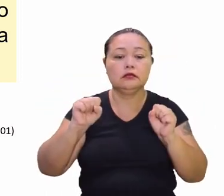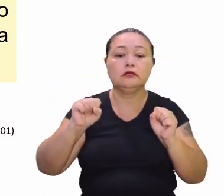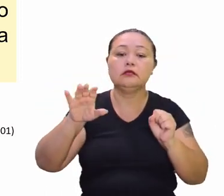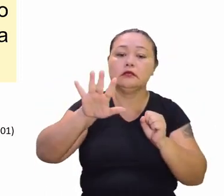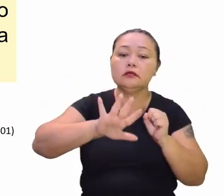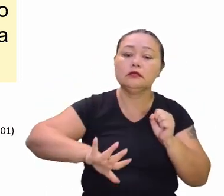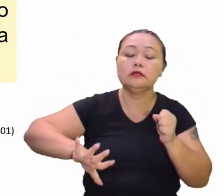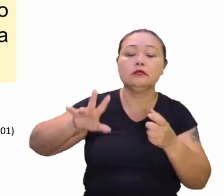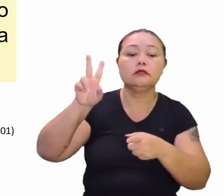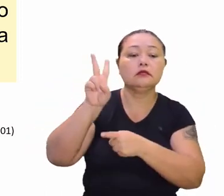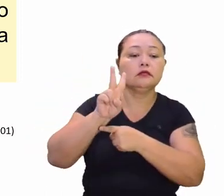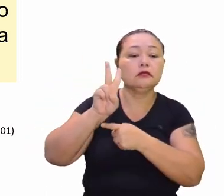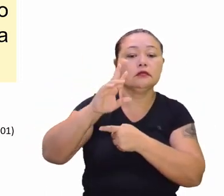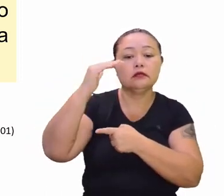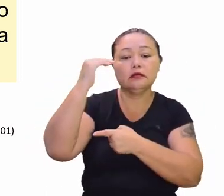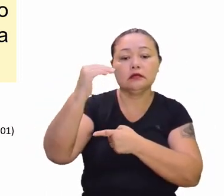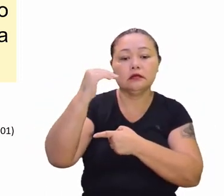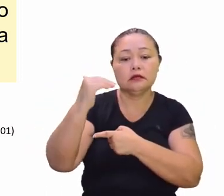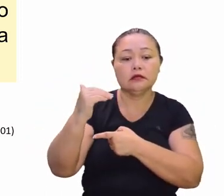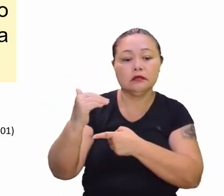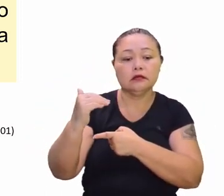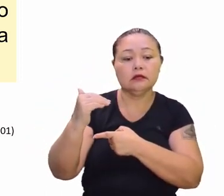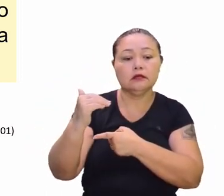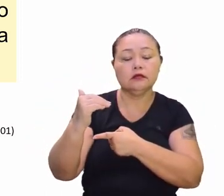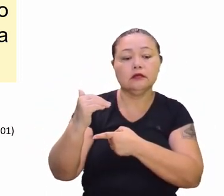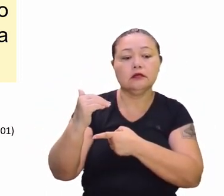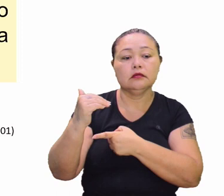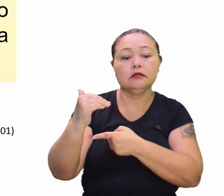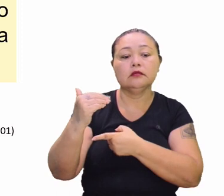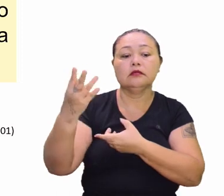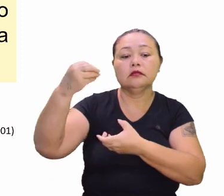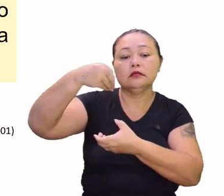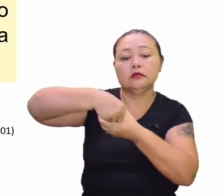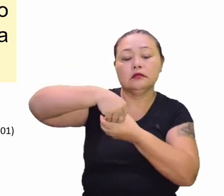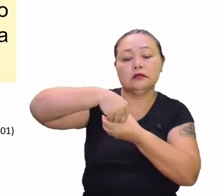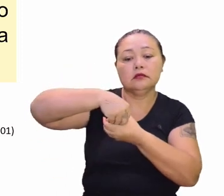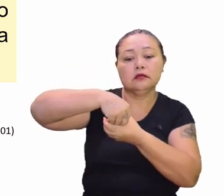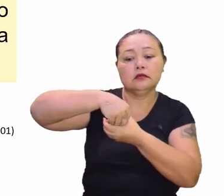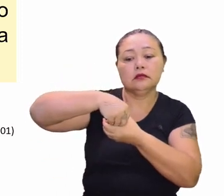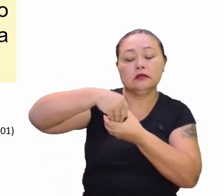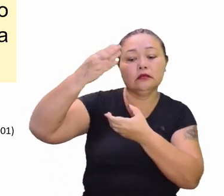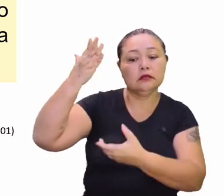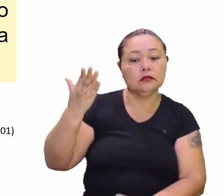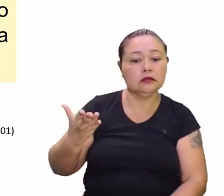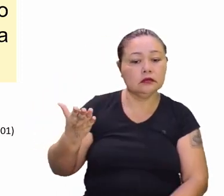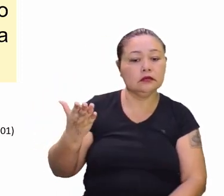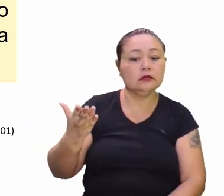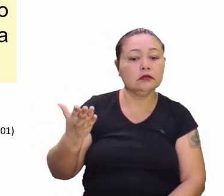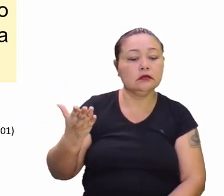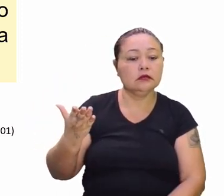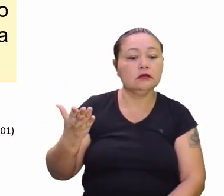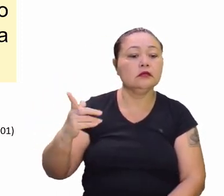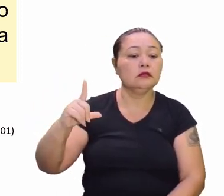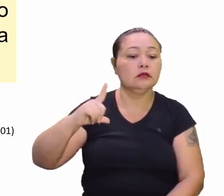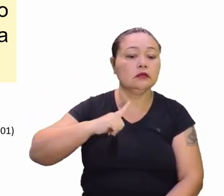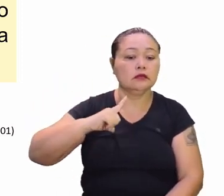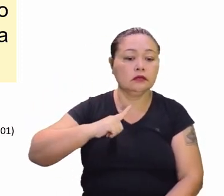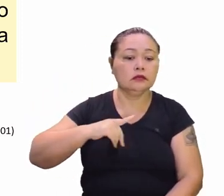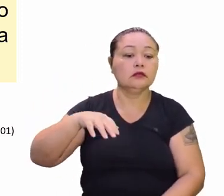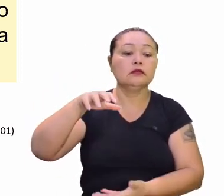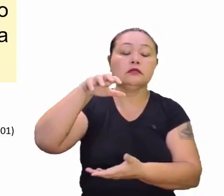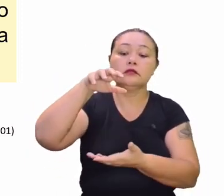Conservação, que tem as categorias de unidade de conservação que encontram-se assim conceituadas. Temos